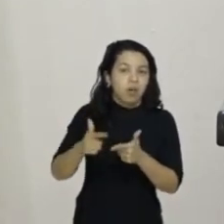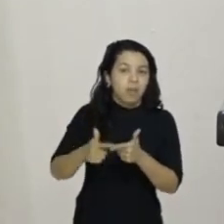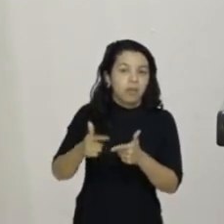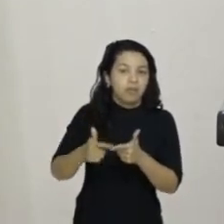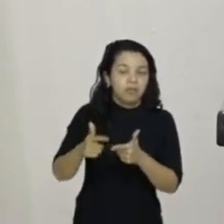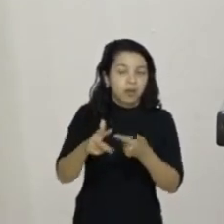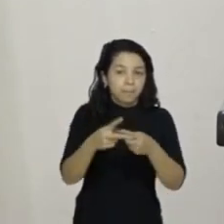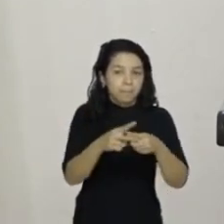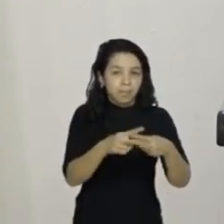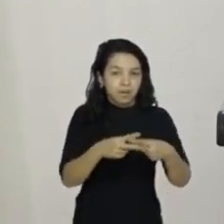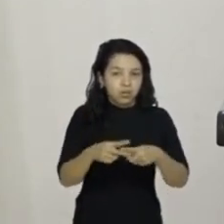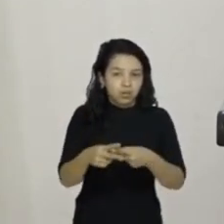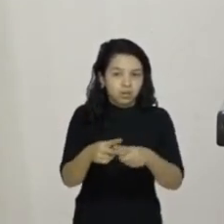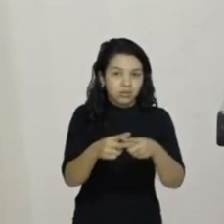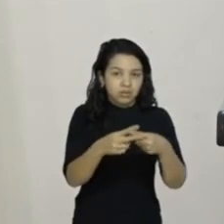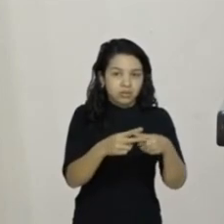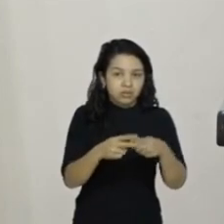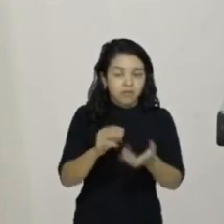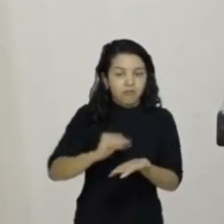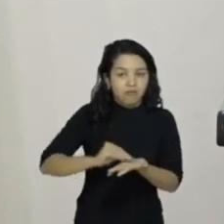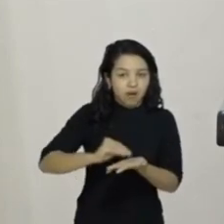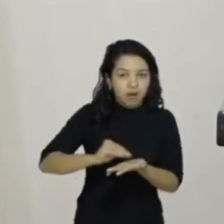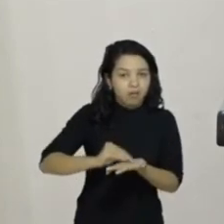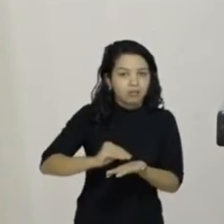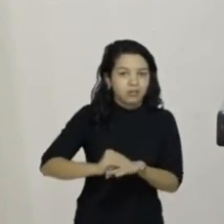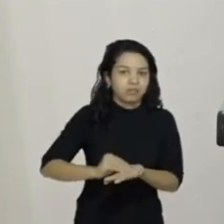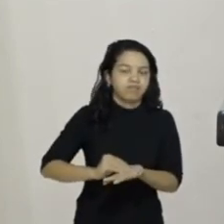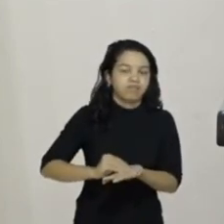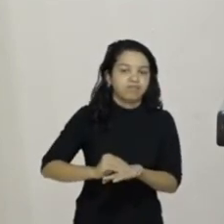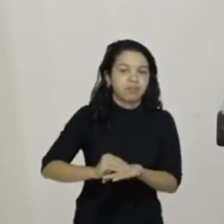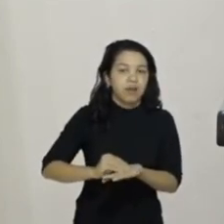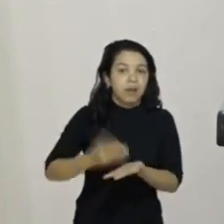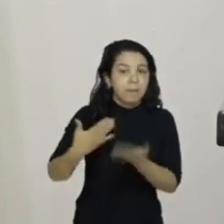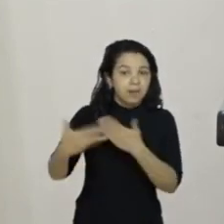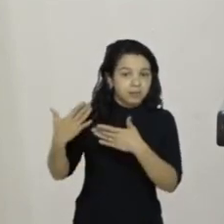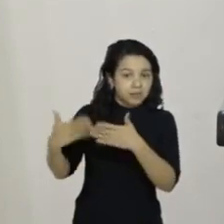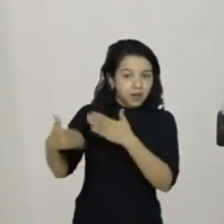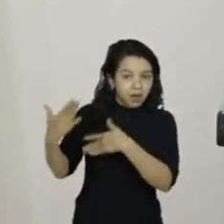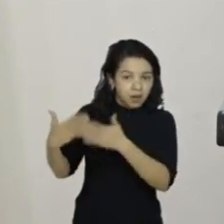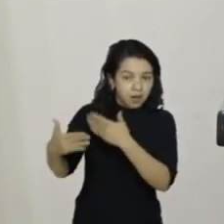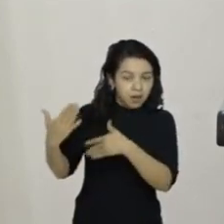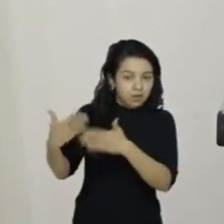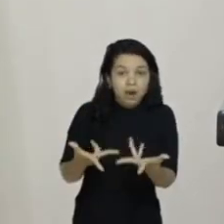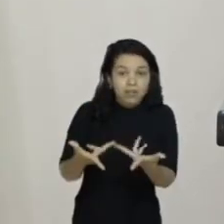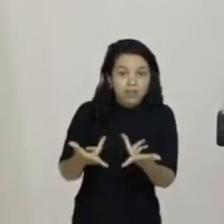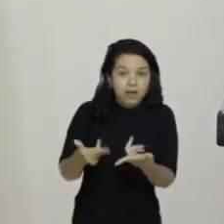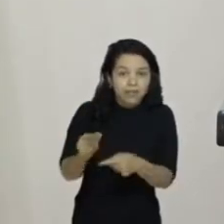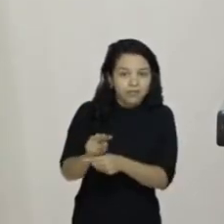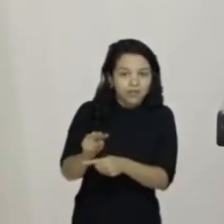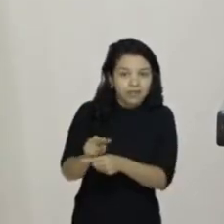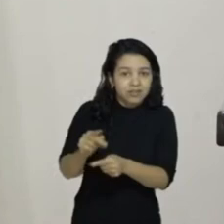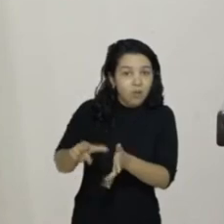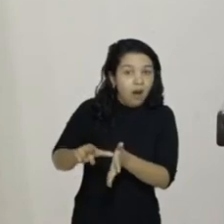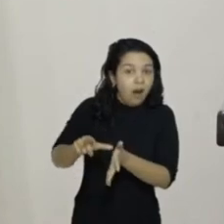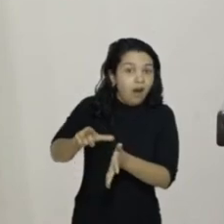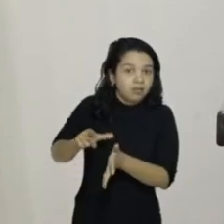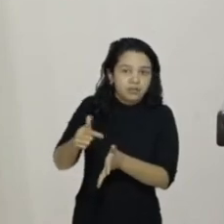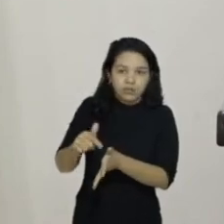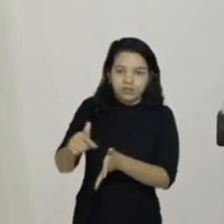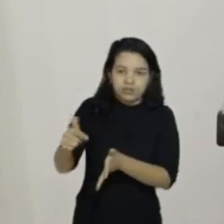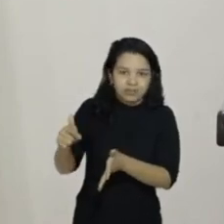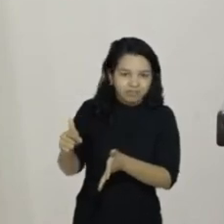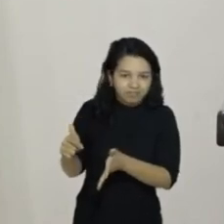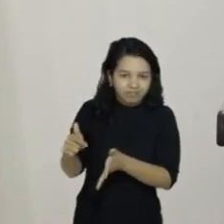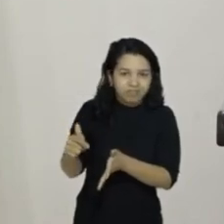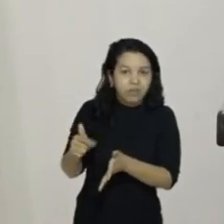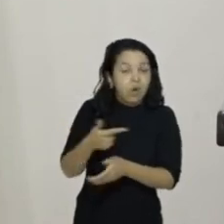estradas a falta de recuperação da estrada deveria ter sido muito cobrado lá atrás e não foi mas o governo promete uma